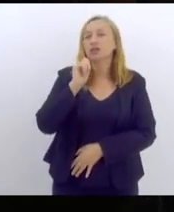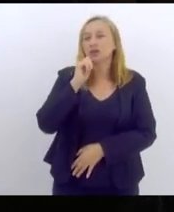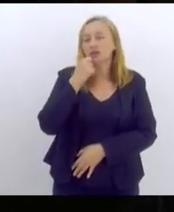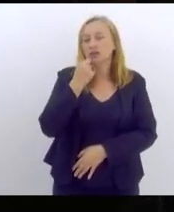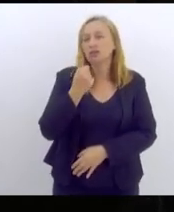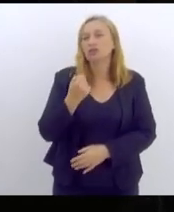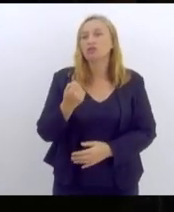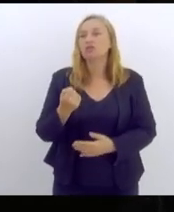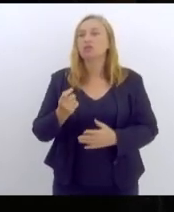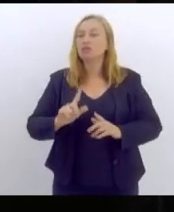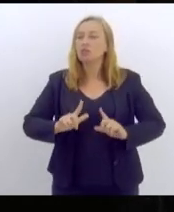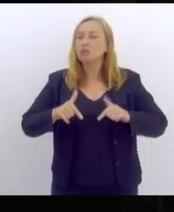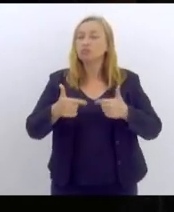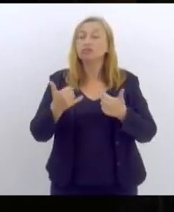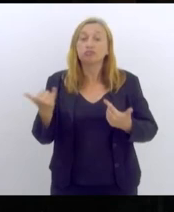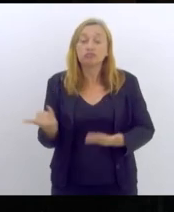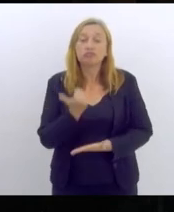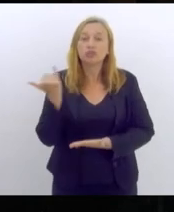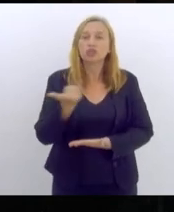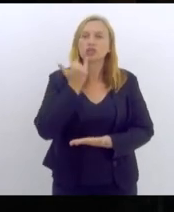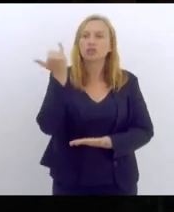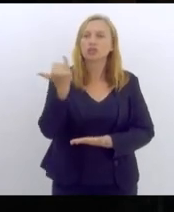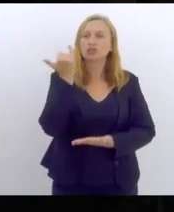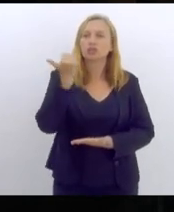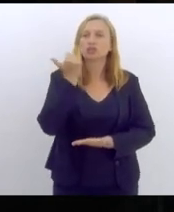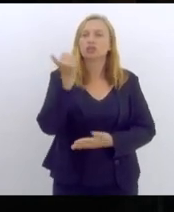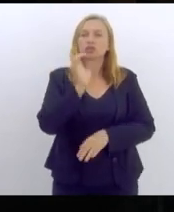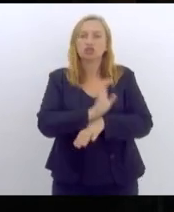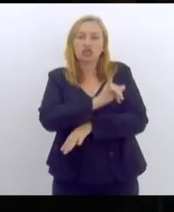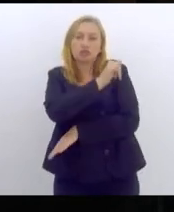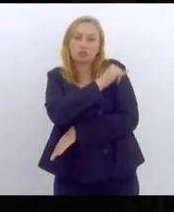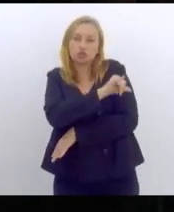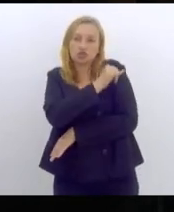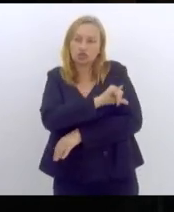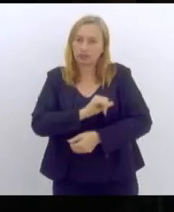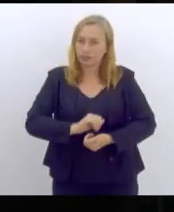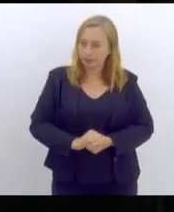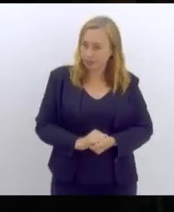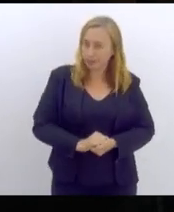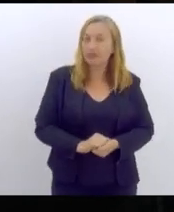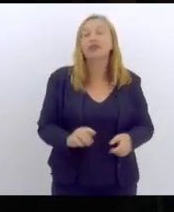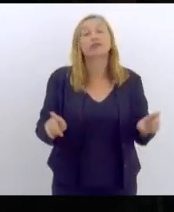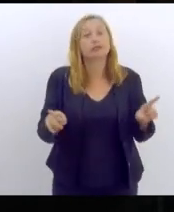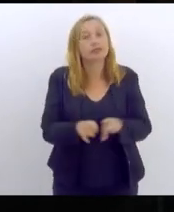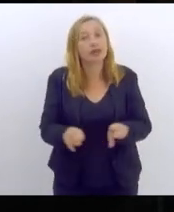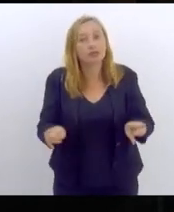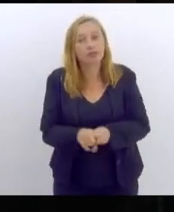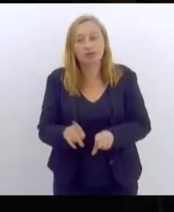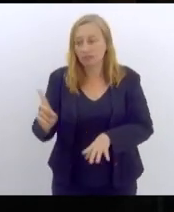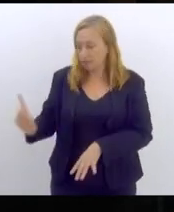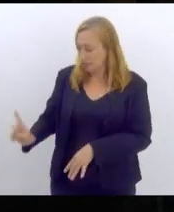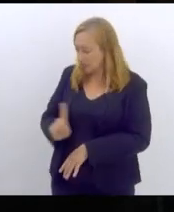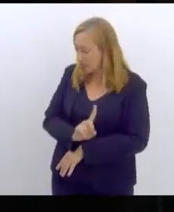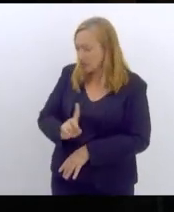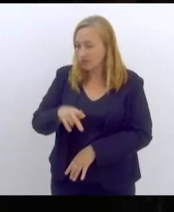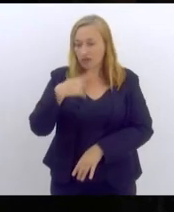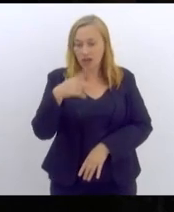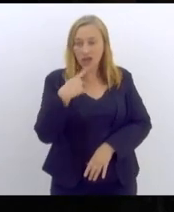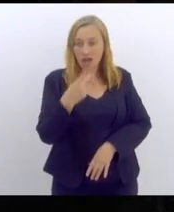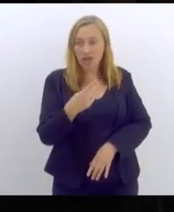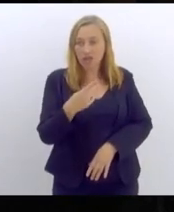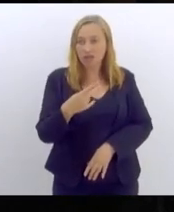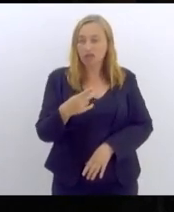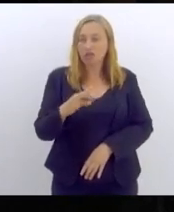um gesto importante para o estado do Rio de Janeiro. E também venho aqui dizer que nenhuma das